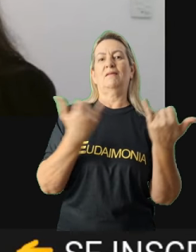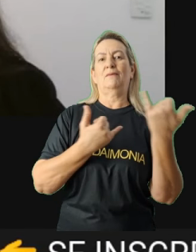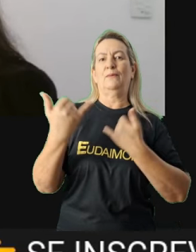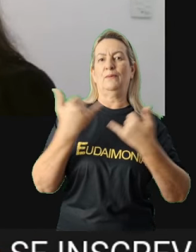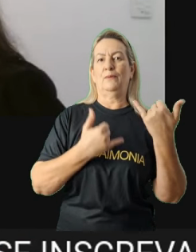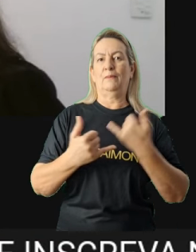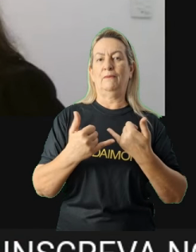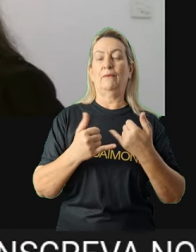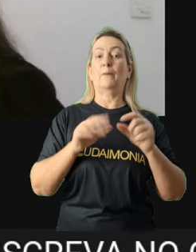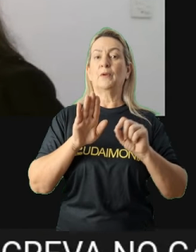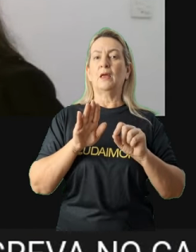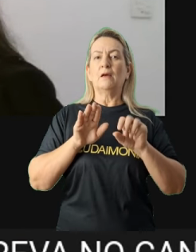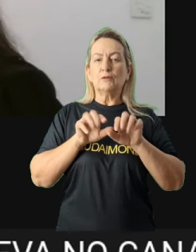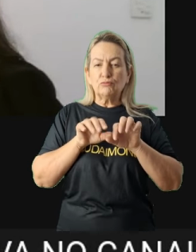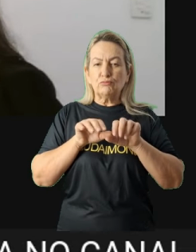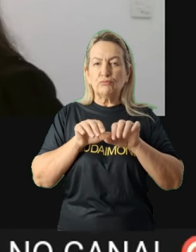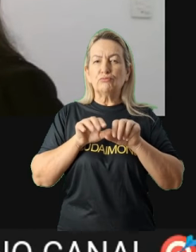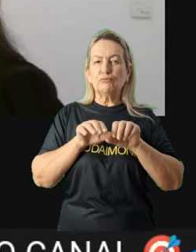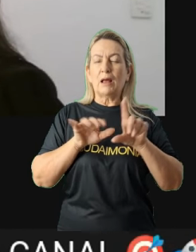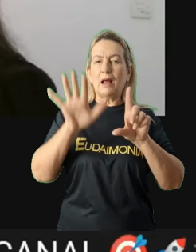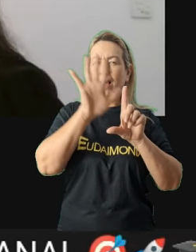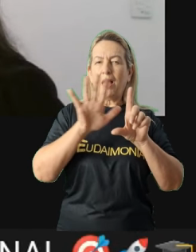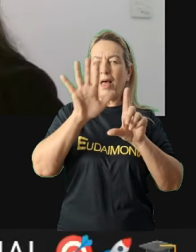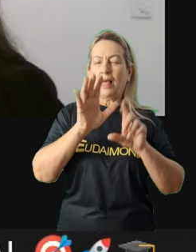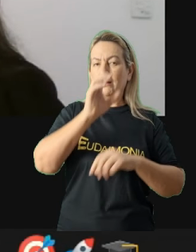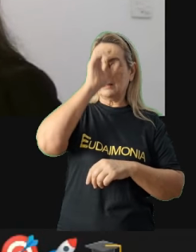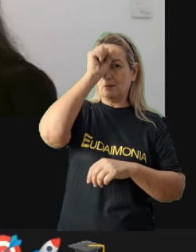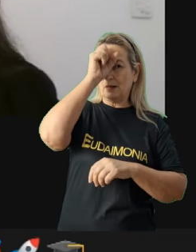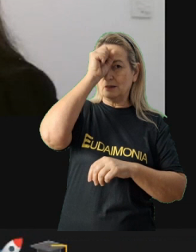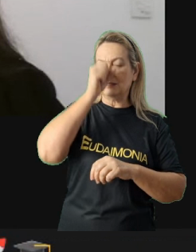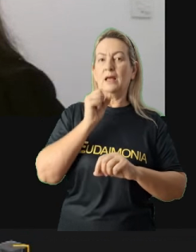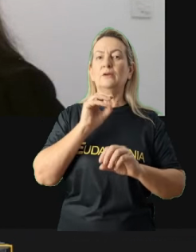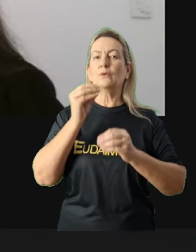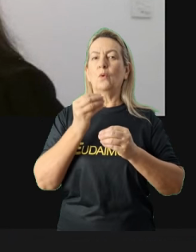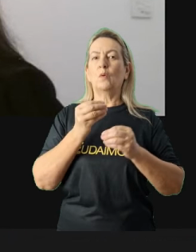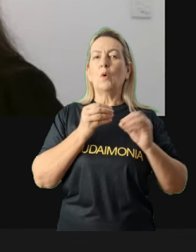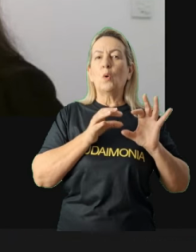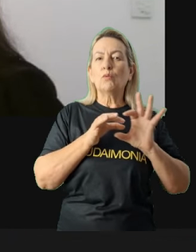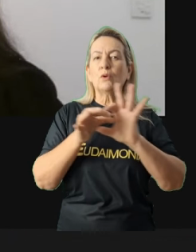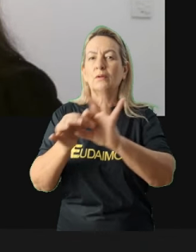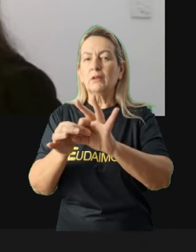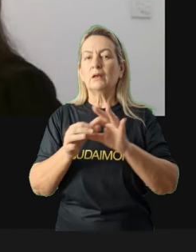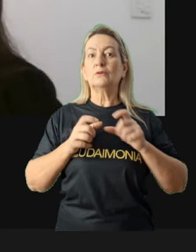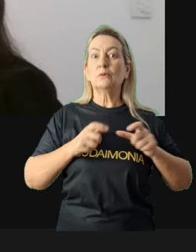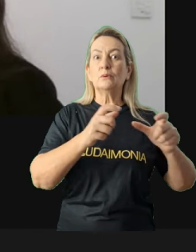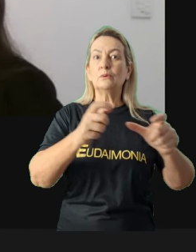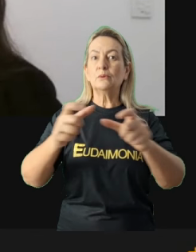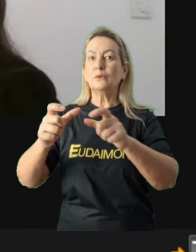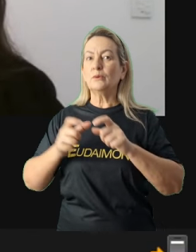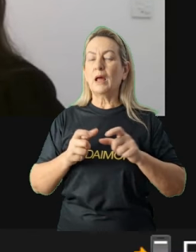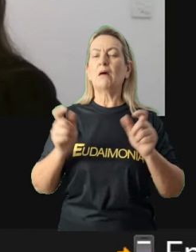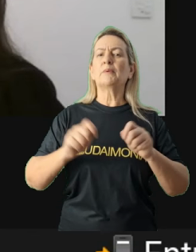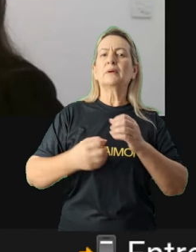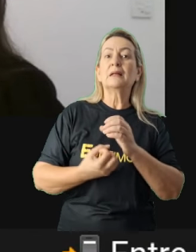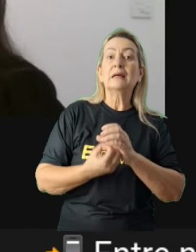sozinha, que é conforme você navega no ambiente de aprendizado, conforme a sua região, eu posso